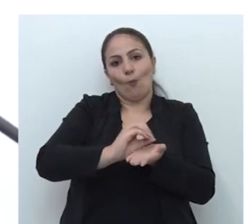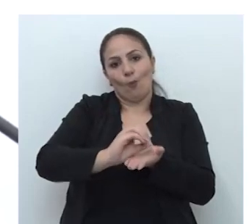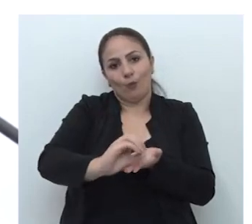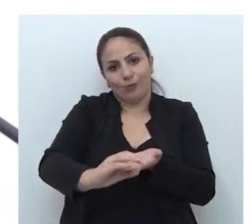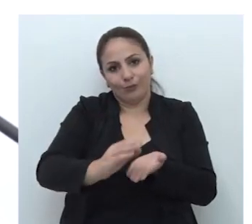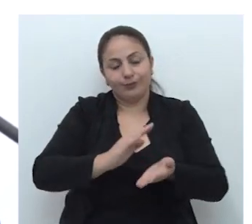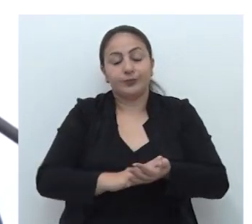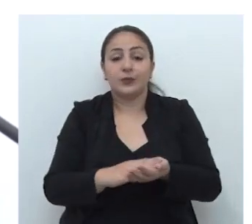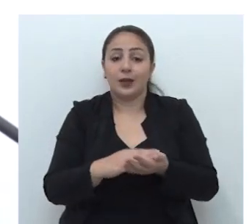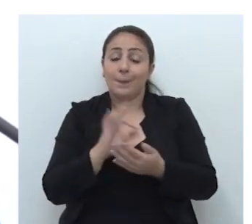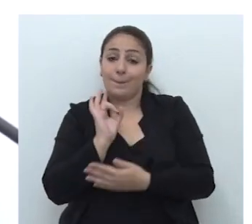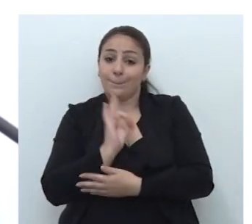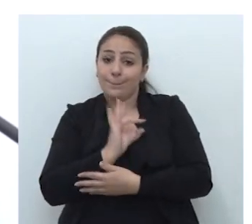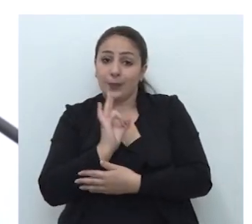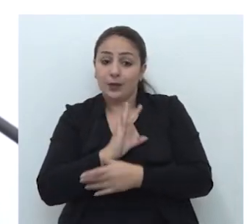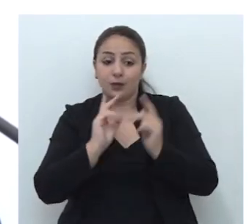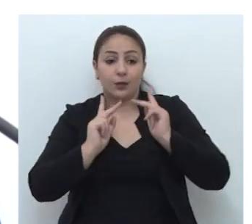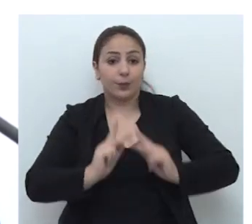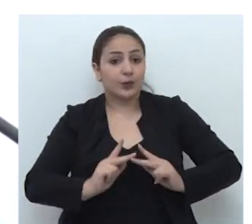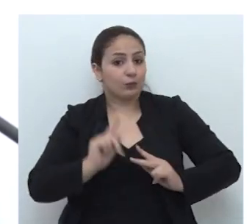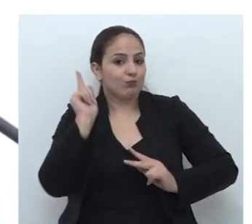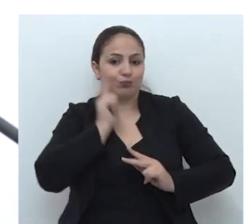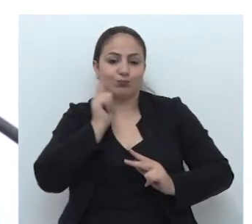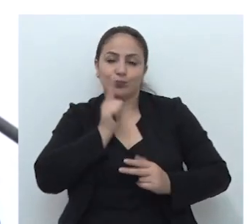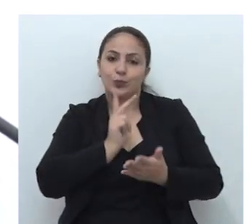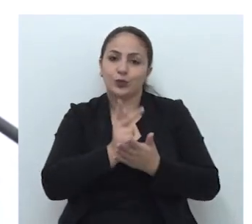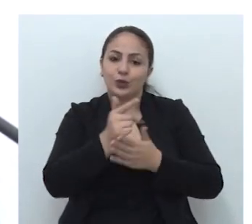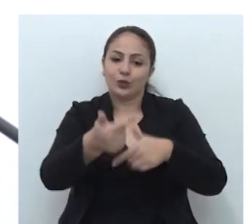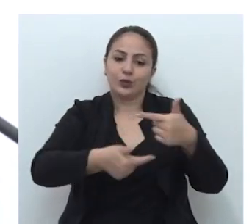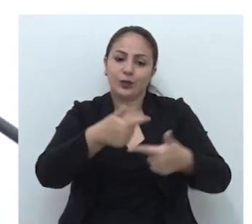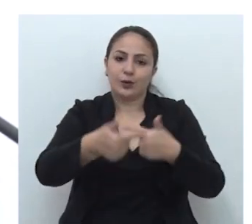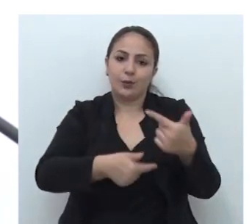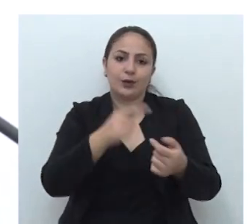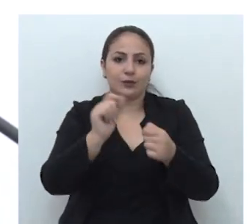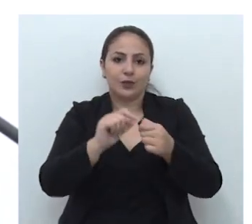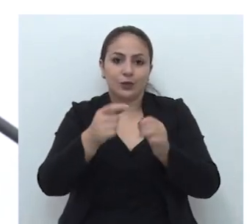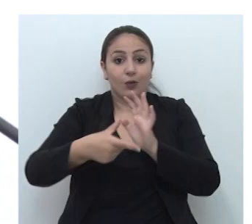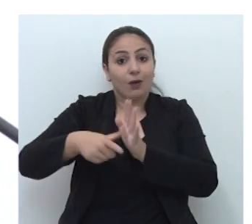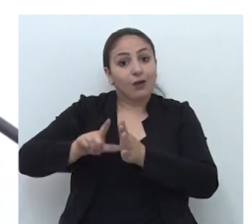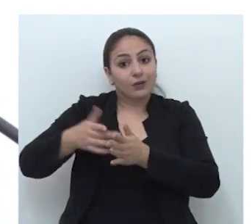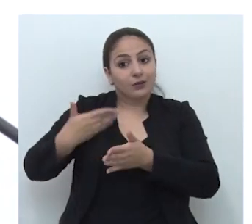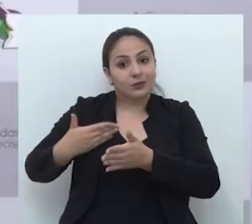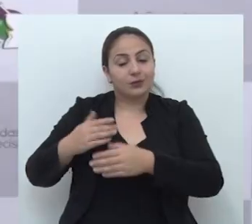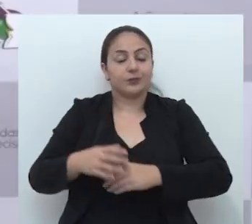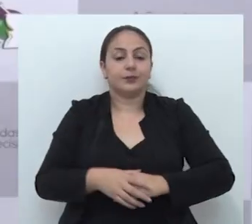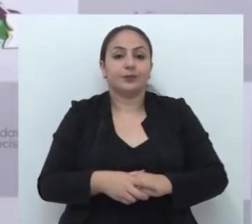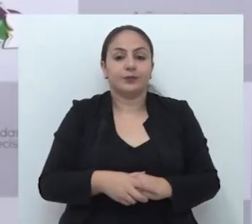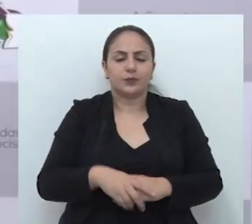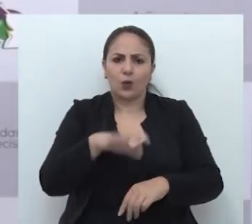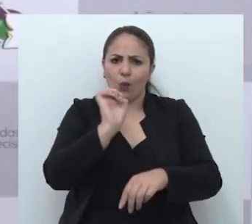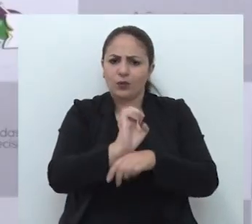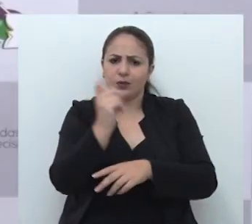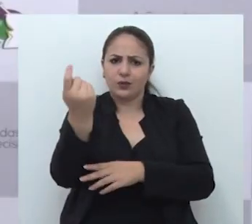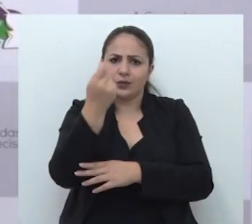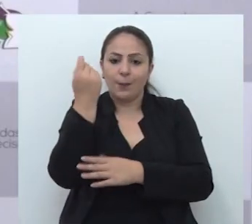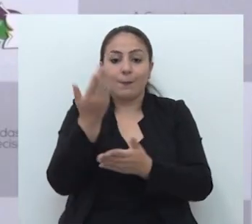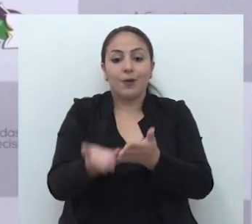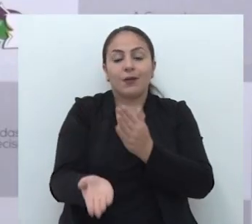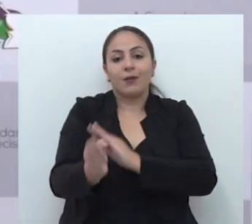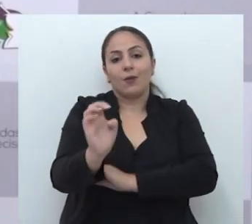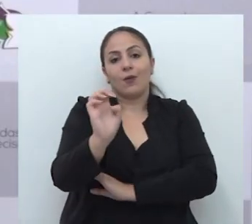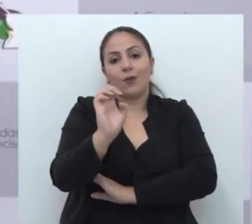tem receio que o eleito não dê continuidade ao trabalho que estava sendo feito. O estado do Rio Grande do Sul perdeu uma